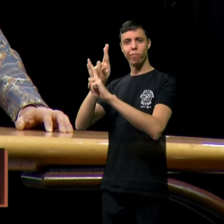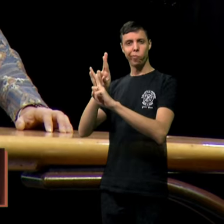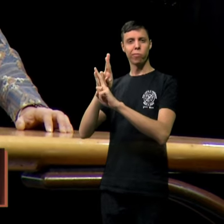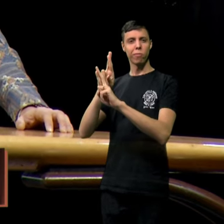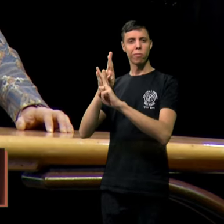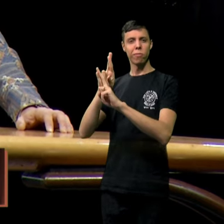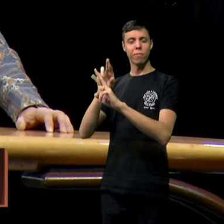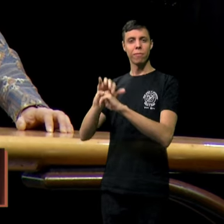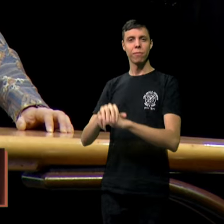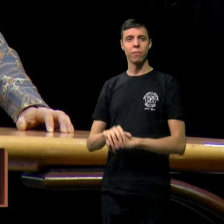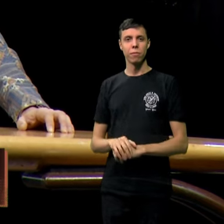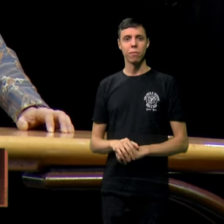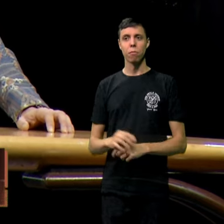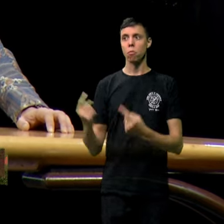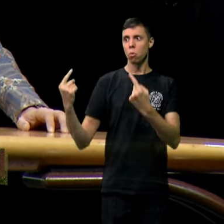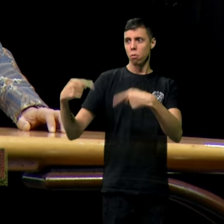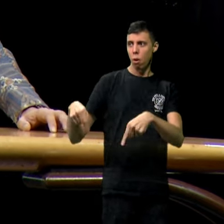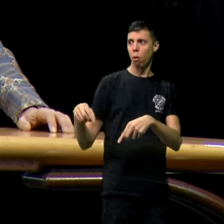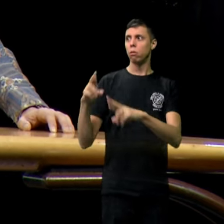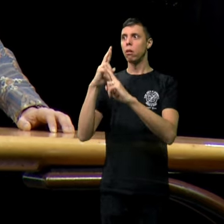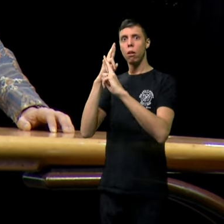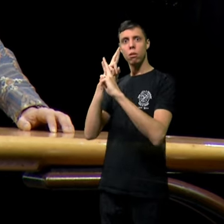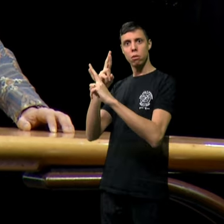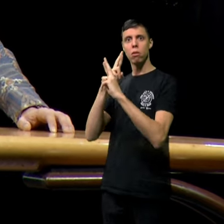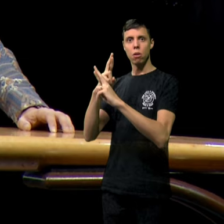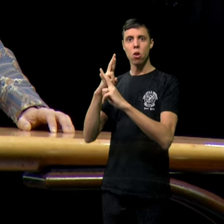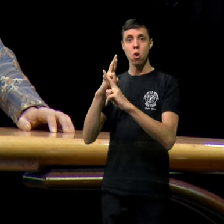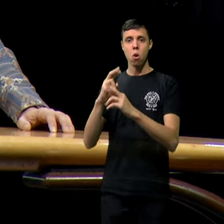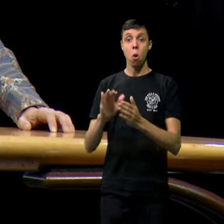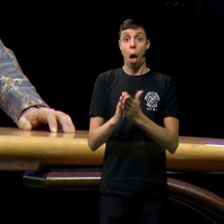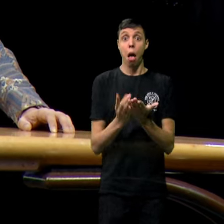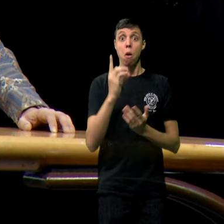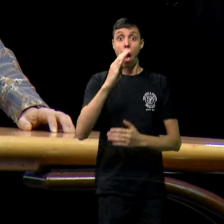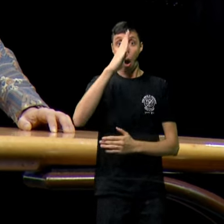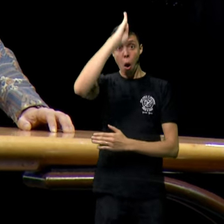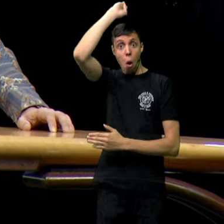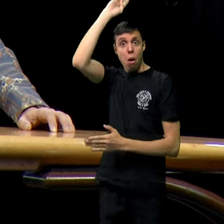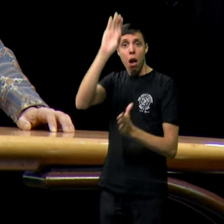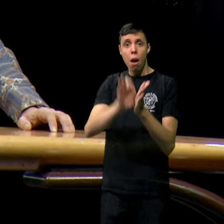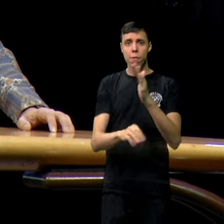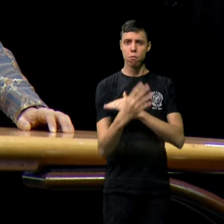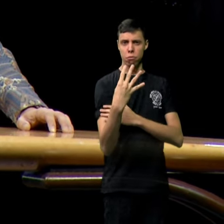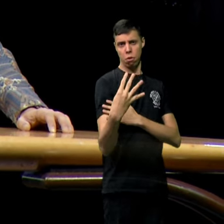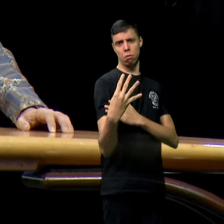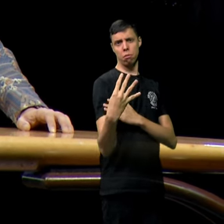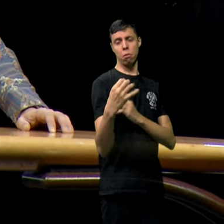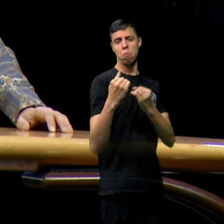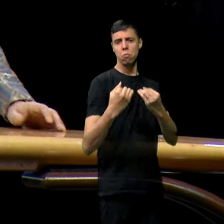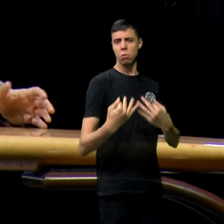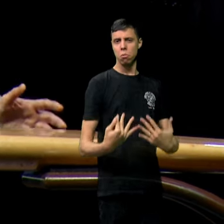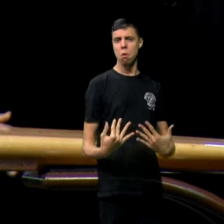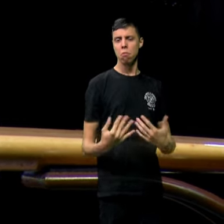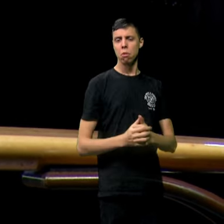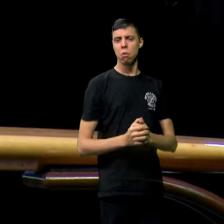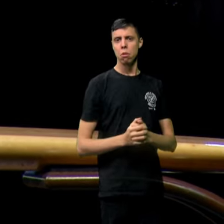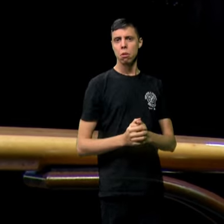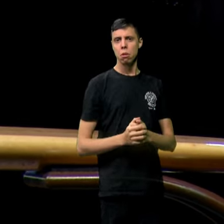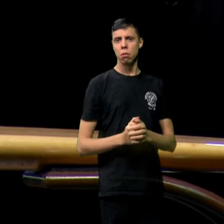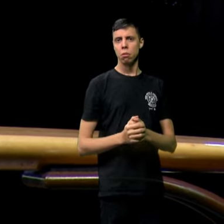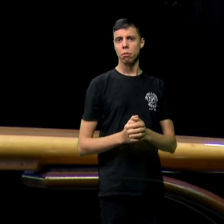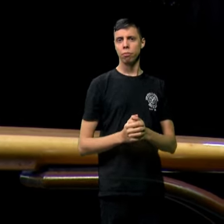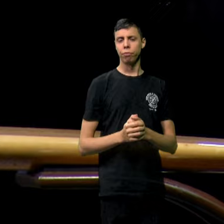esperança. Livro de Romanos, capítulo 4. Aí está